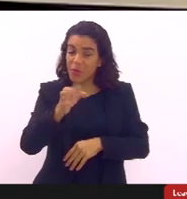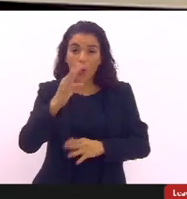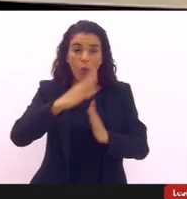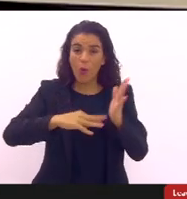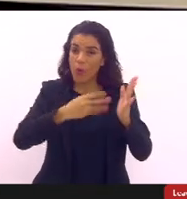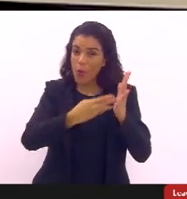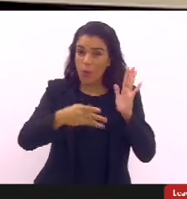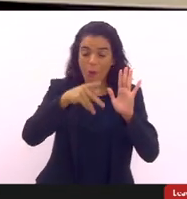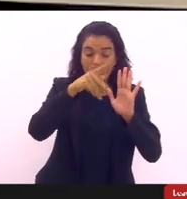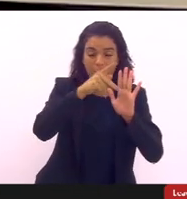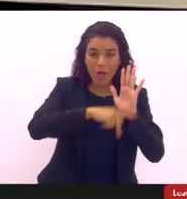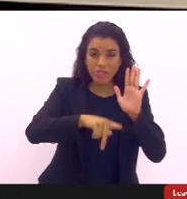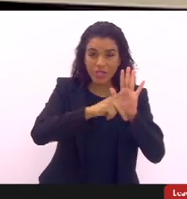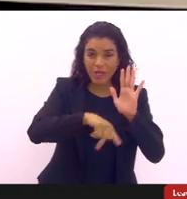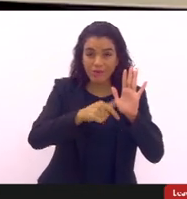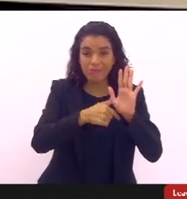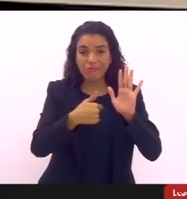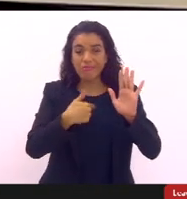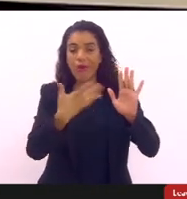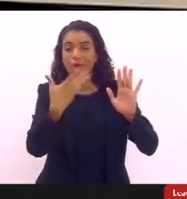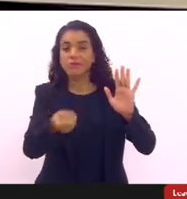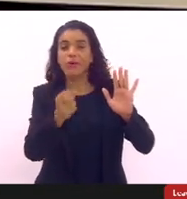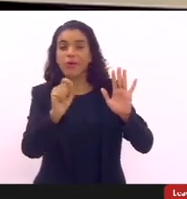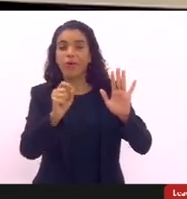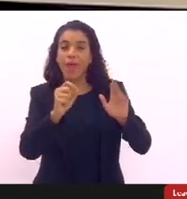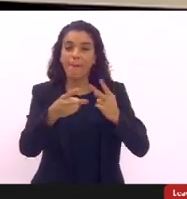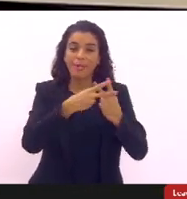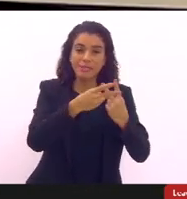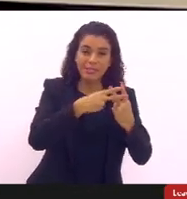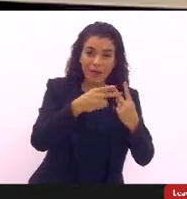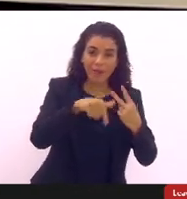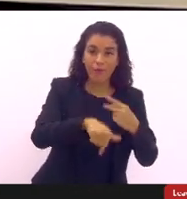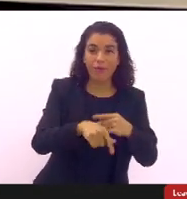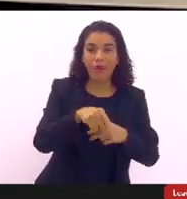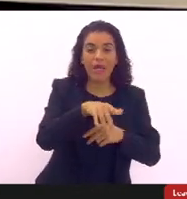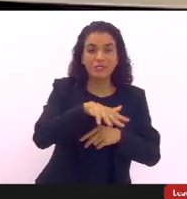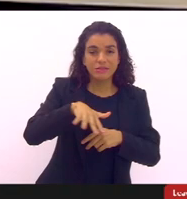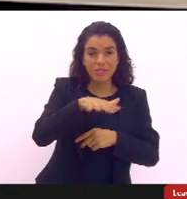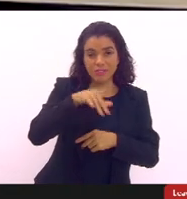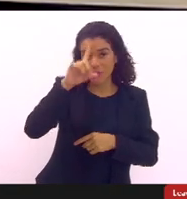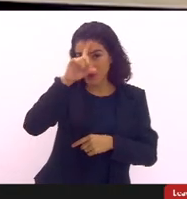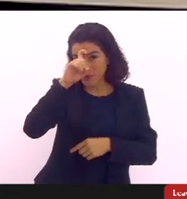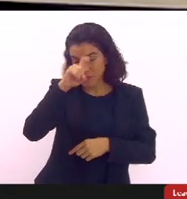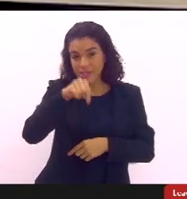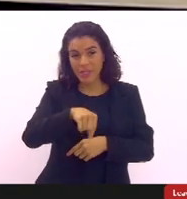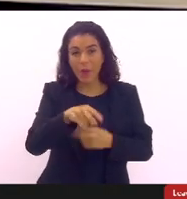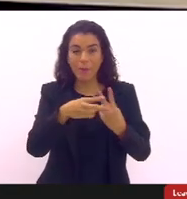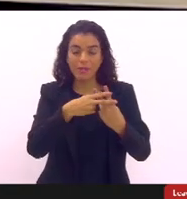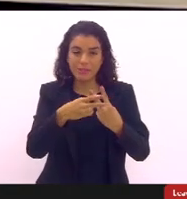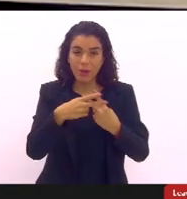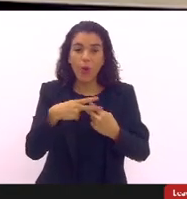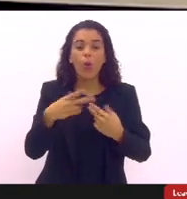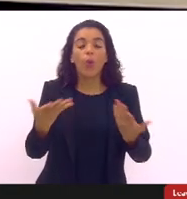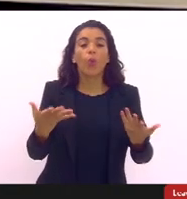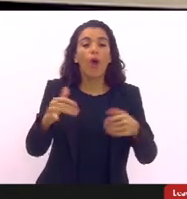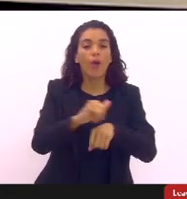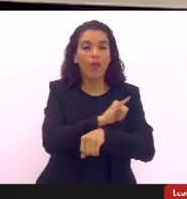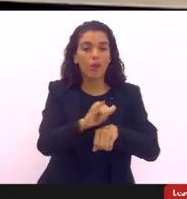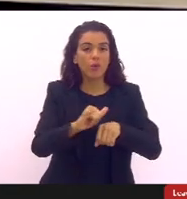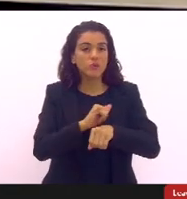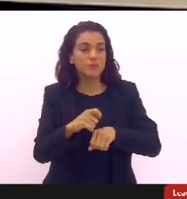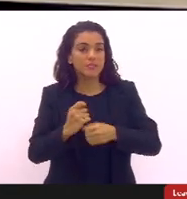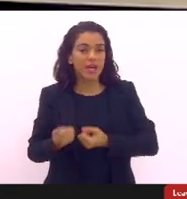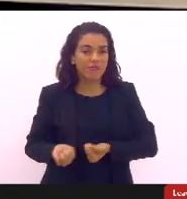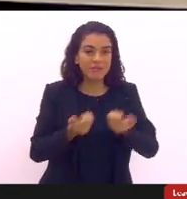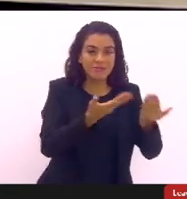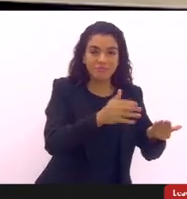não considerou, inicialmente, a prisão, as peculiaridades do sanatório, que recursos precisavam ser empregados lá,